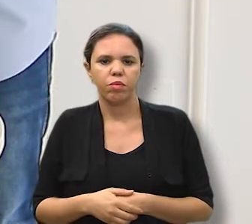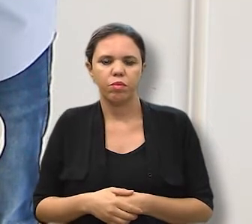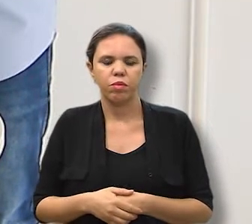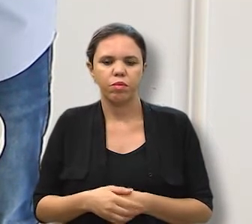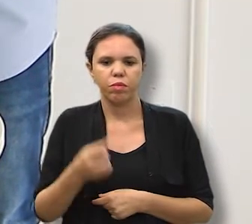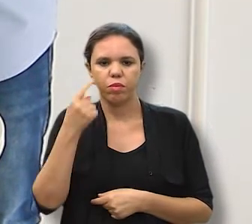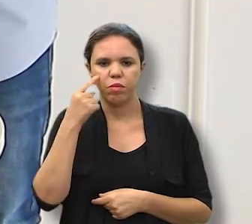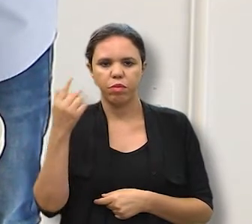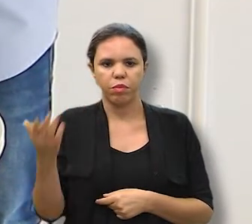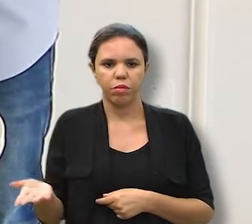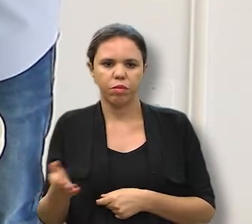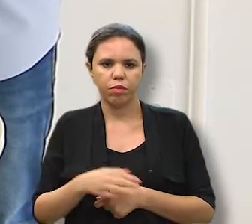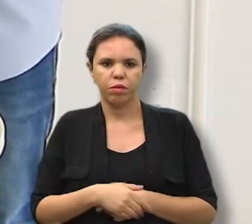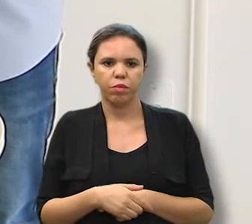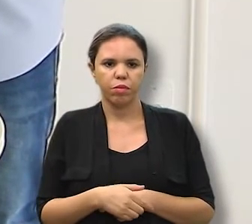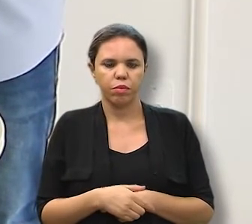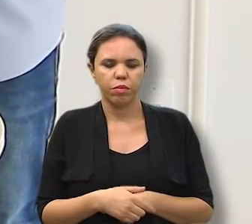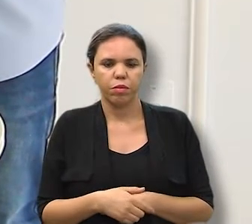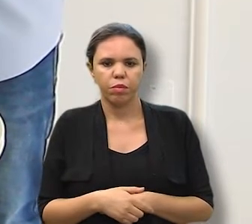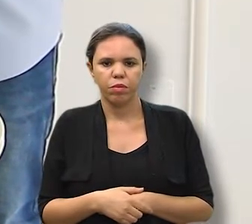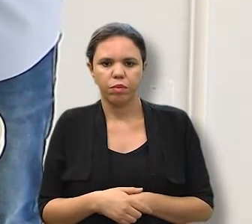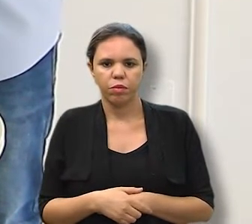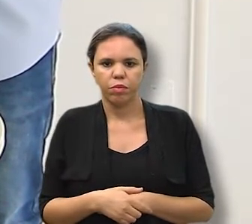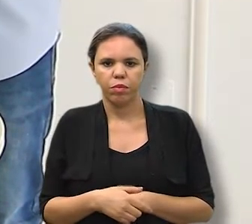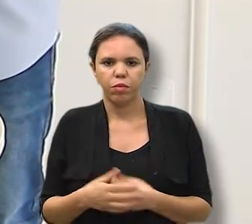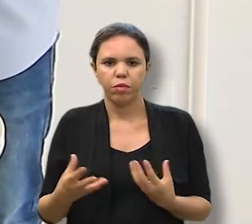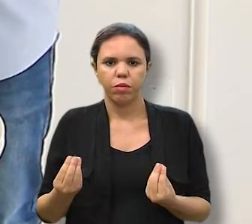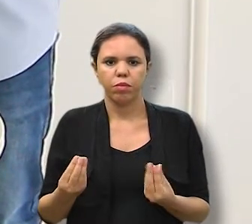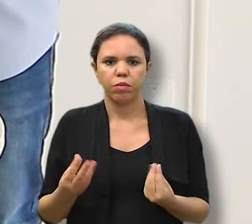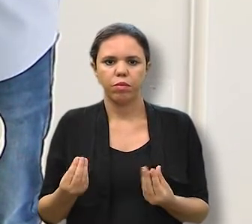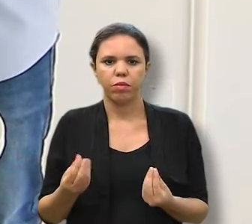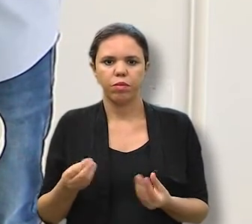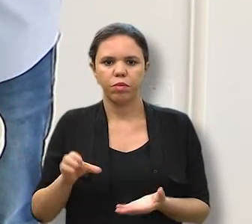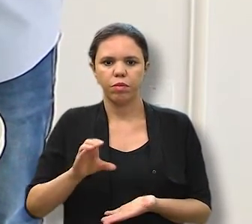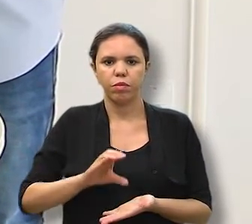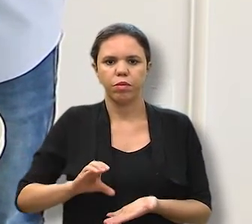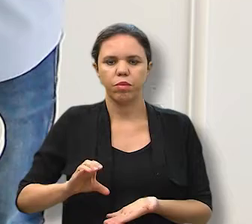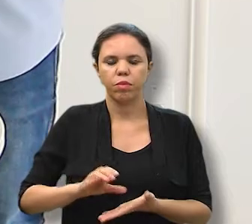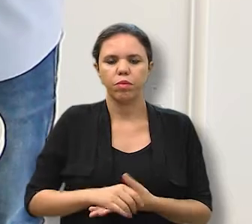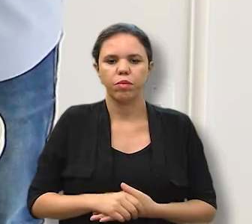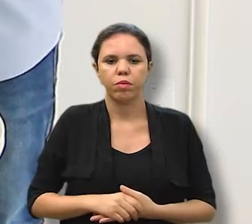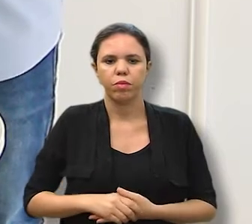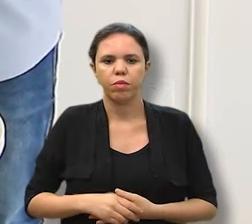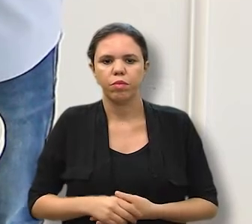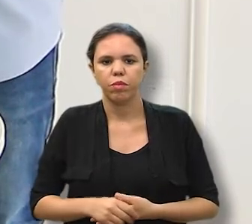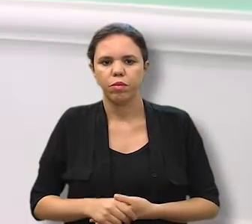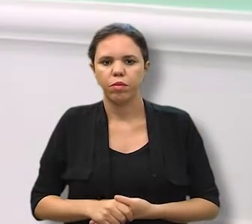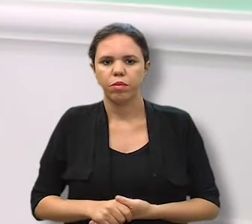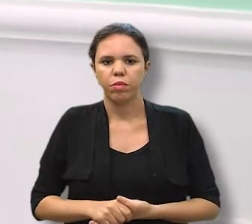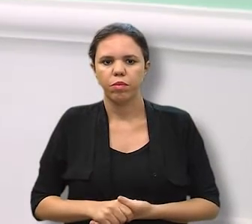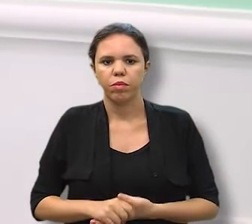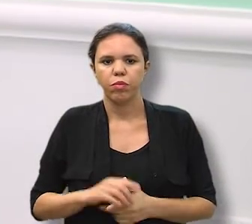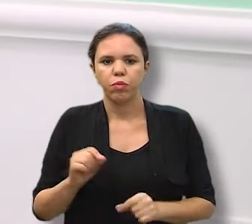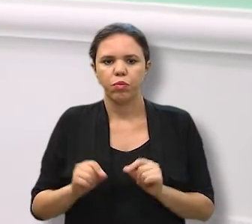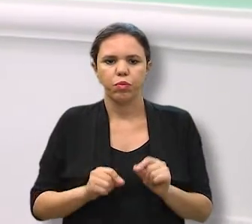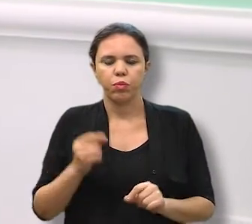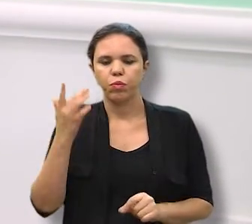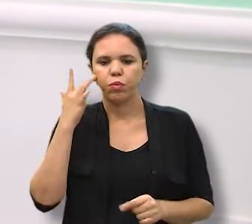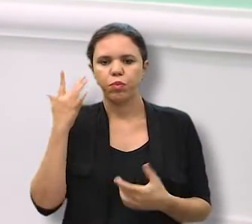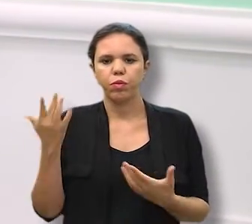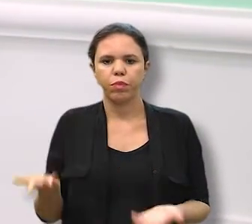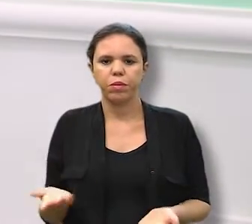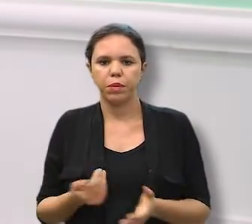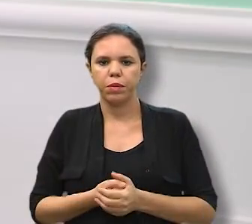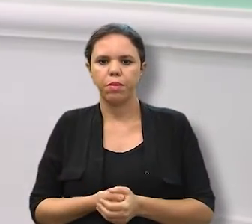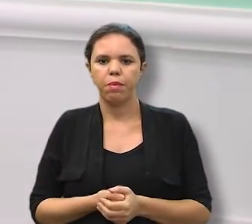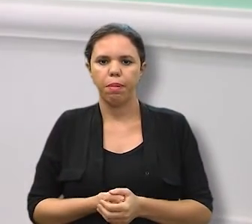Então, ó, vamos colocar aqui bastante calda. Rogério, sabe o que, que eu acho? Eu